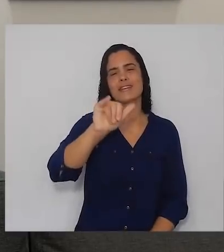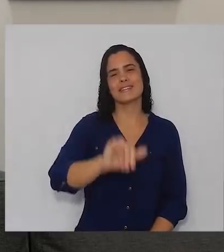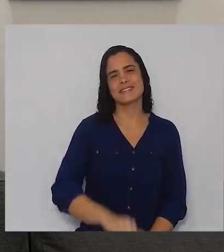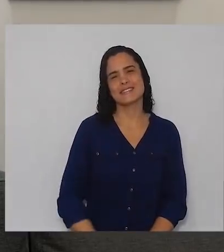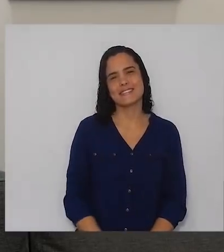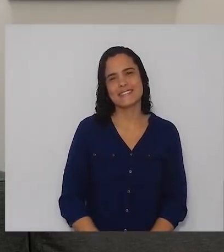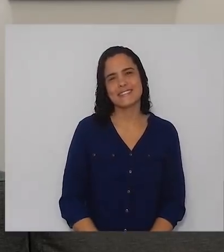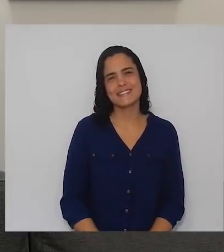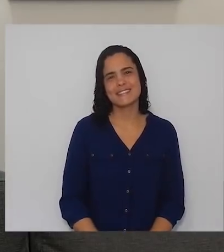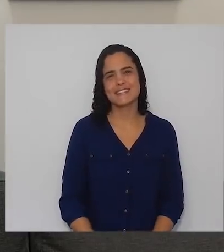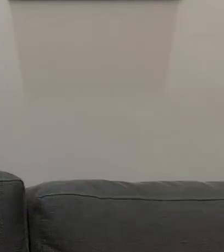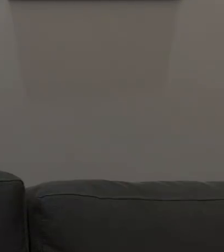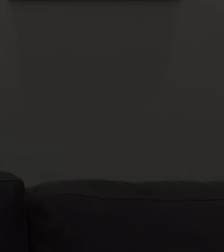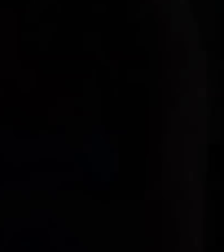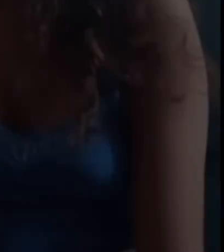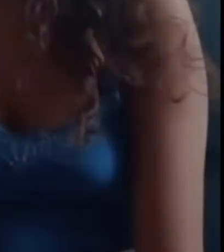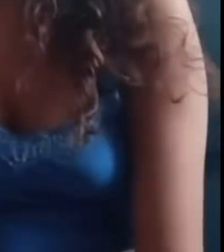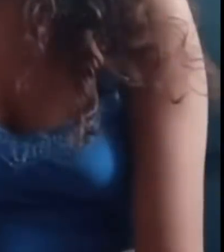vai passar.